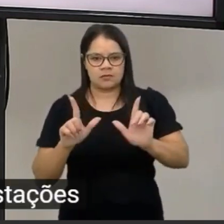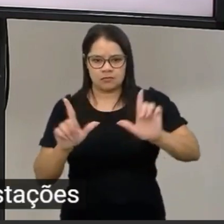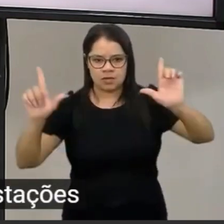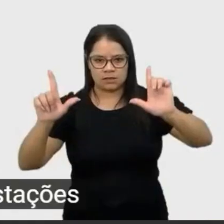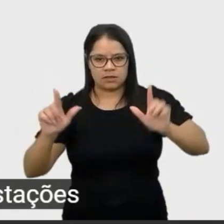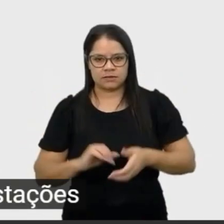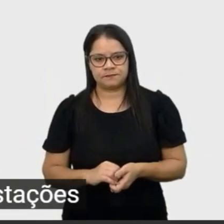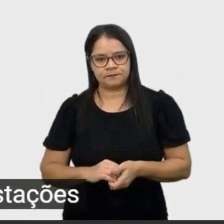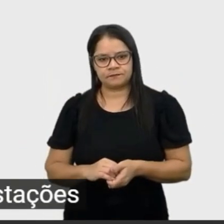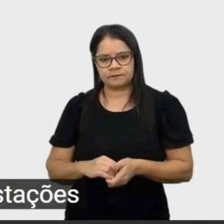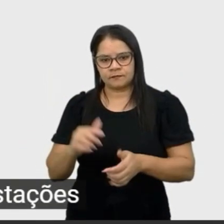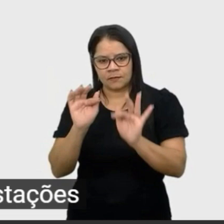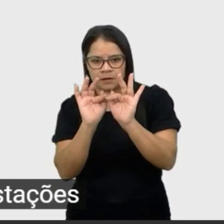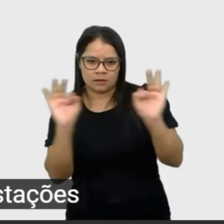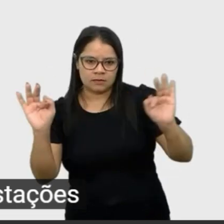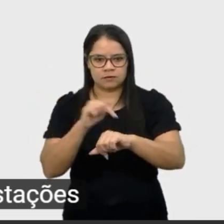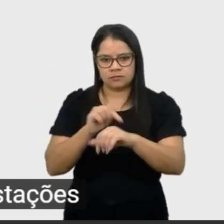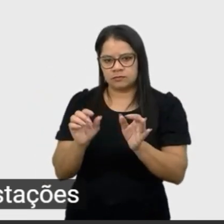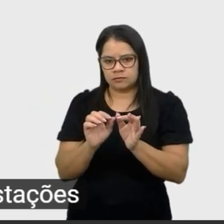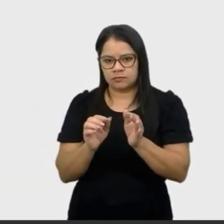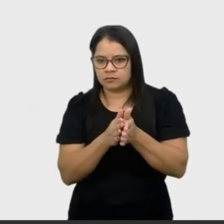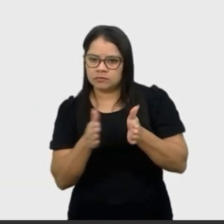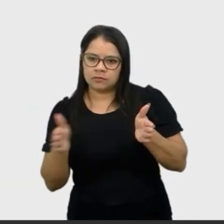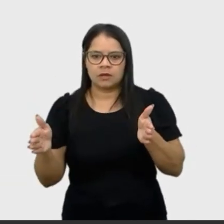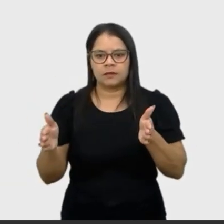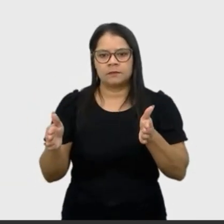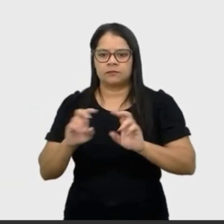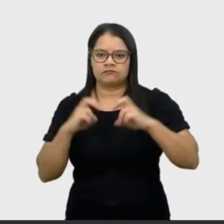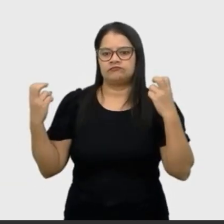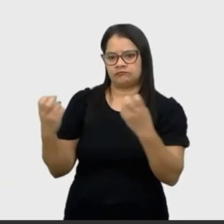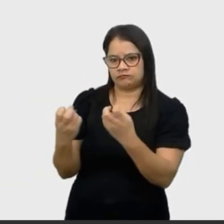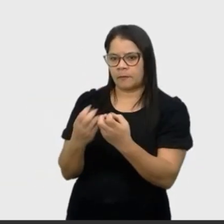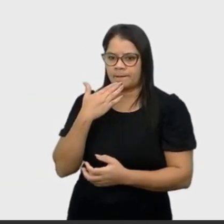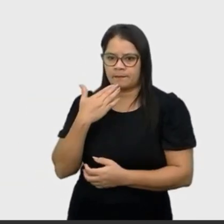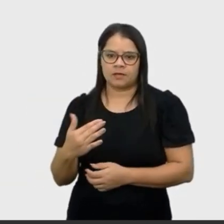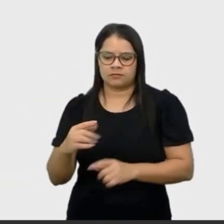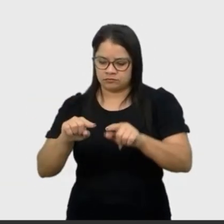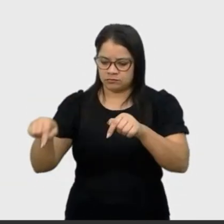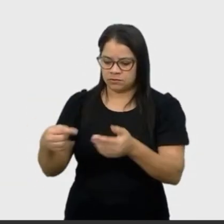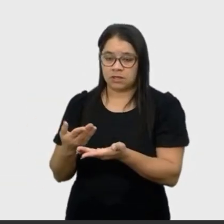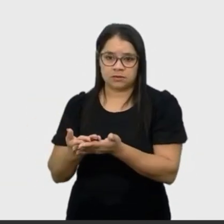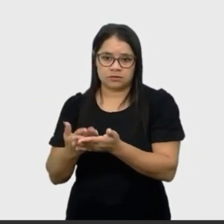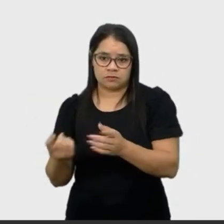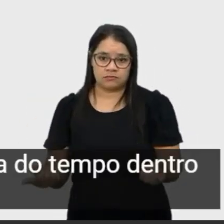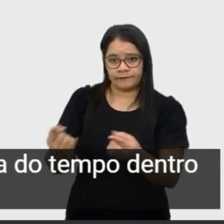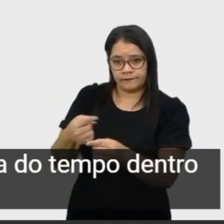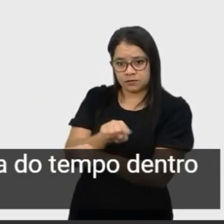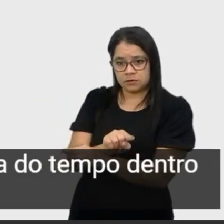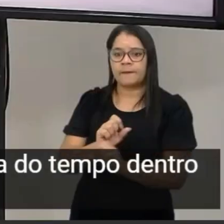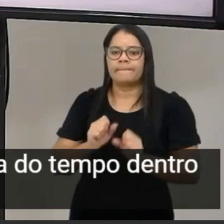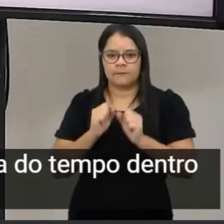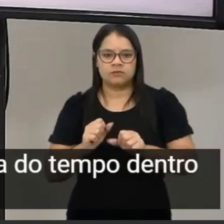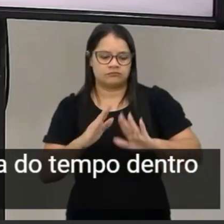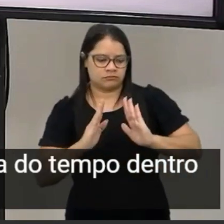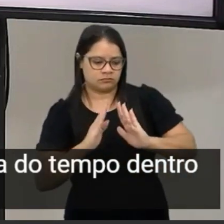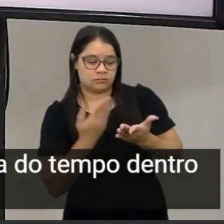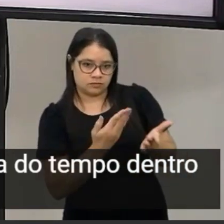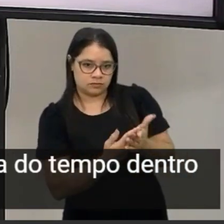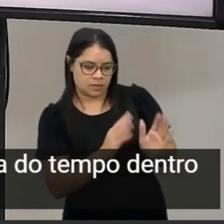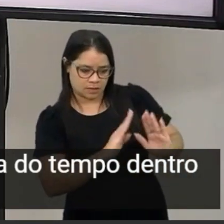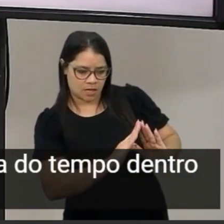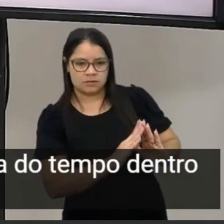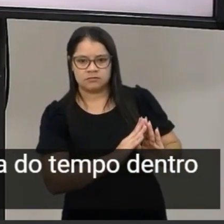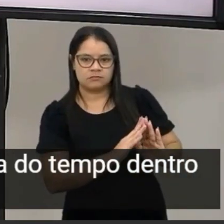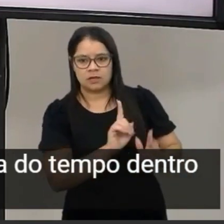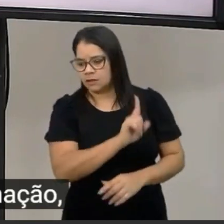cartaz. A linha do tempo, a gente pode fazer aí por rotação de estações ou pedir ela para uma sala de aula invertida, tá? Então eles estudam em casa e vocês conversam